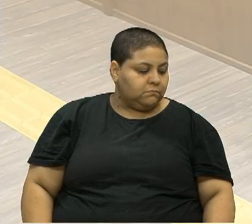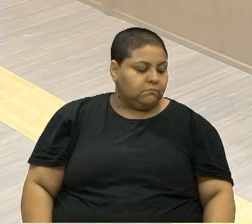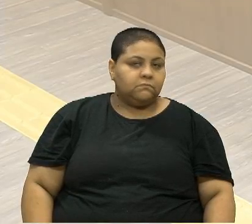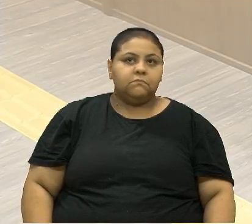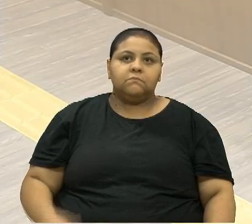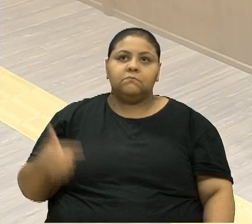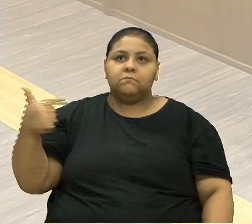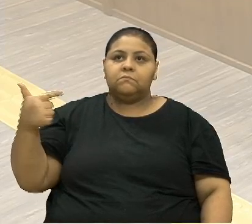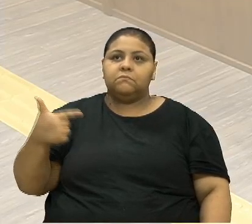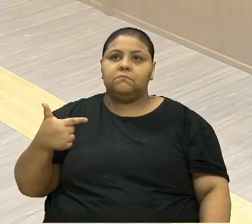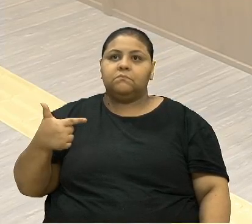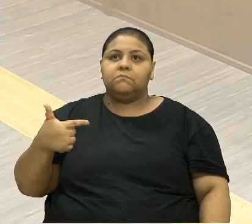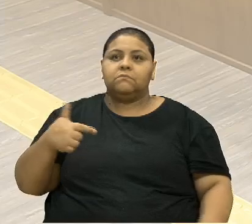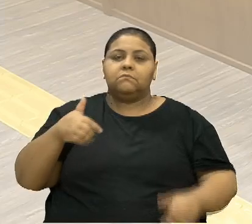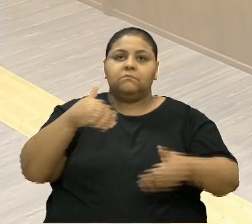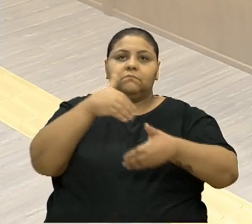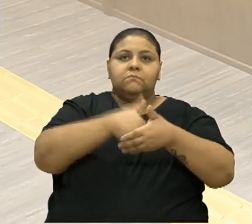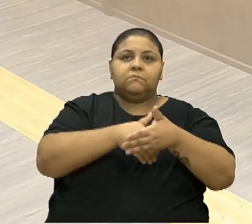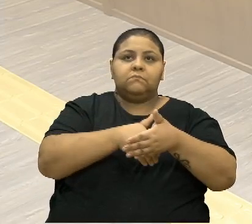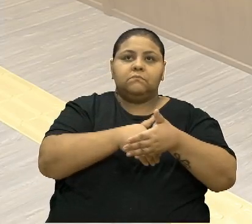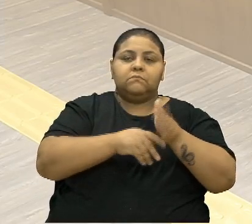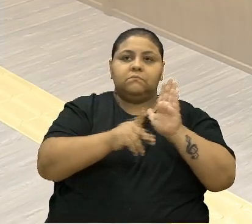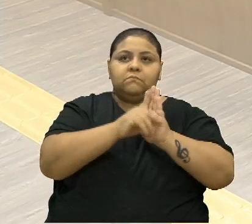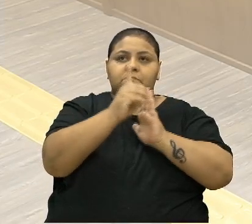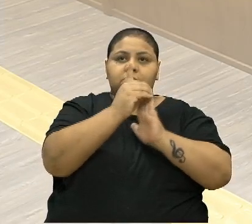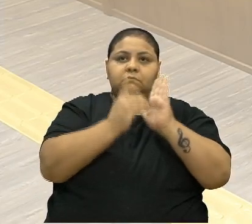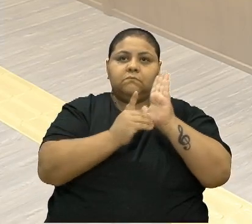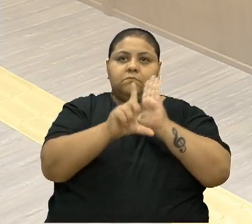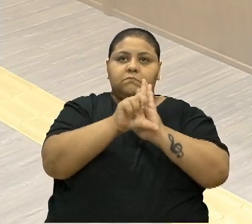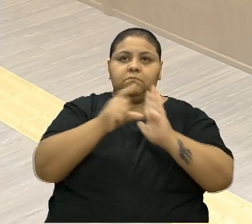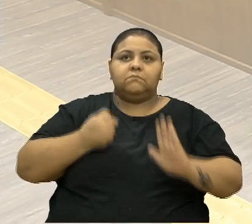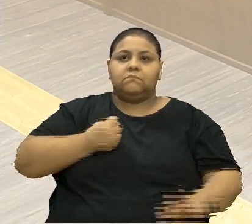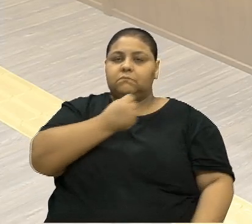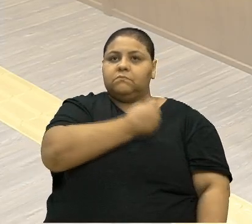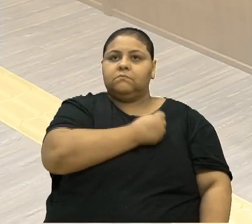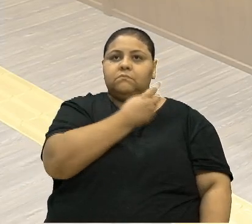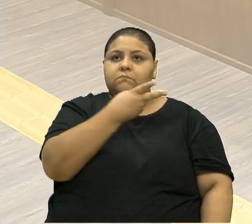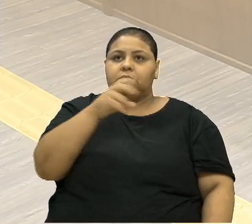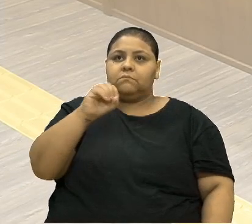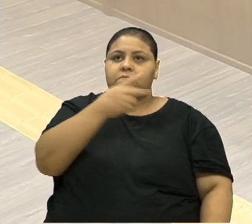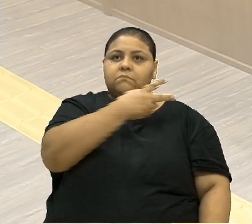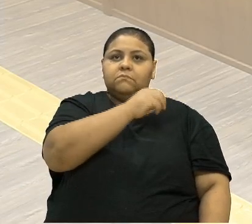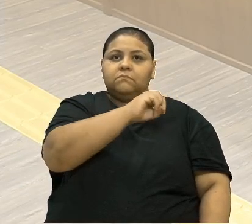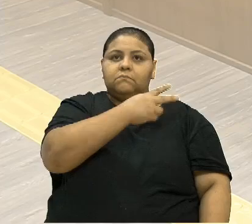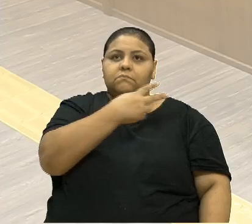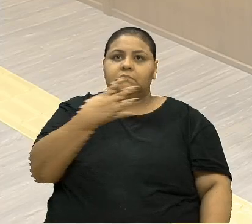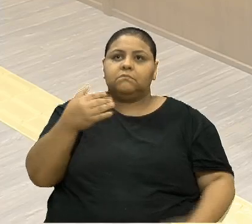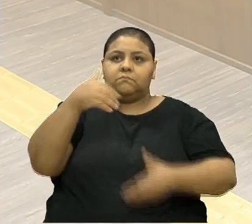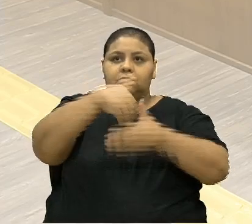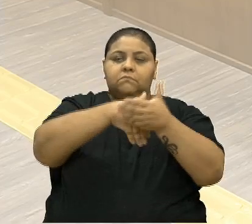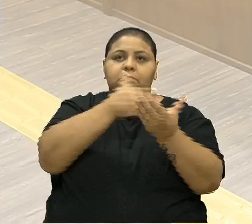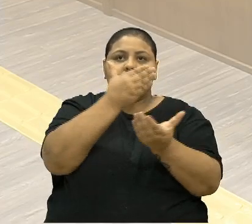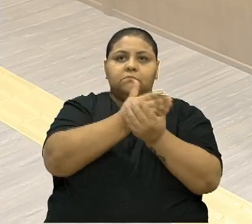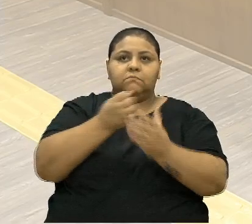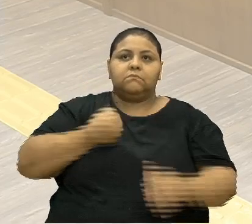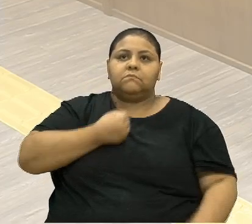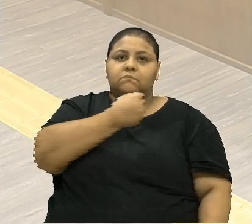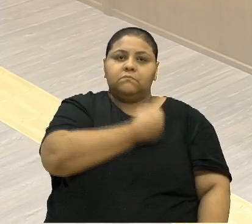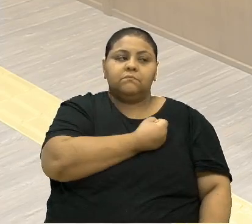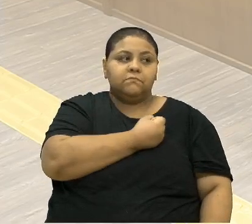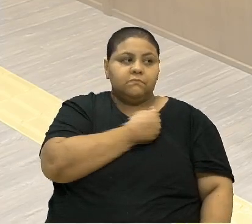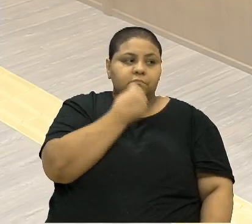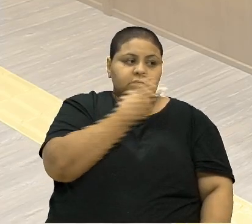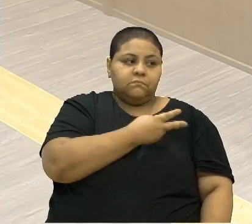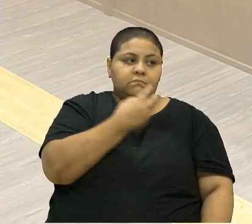Em segunda discussão e votação, o projeto de decreto legislativo número 20/2024, contido no processo número